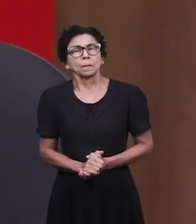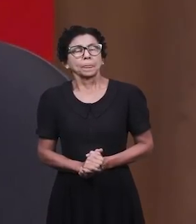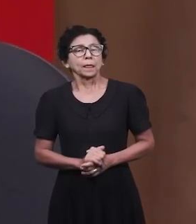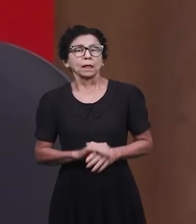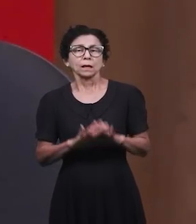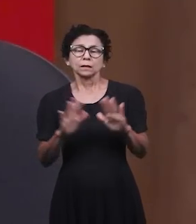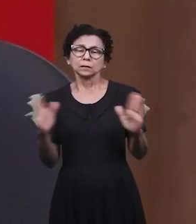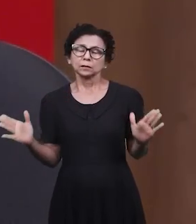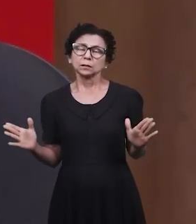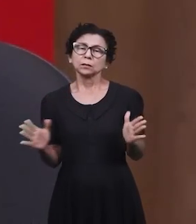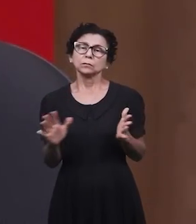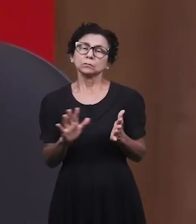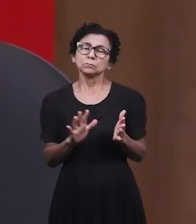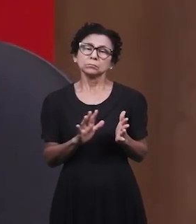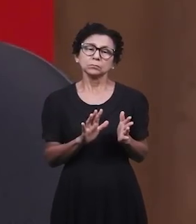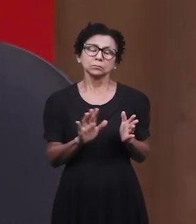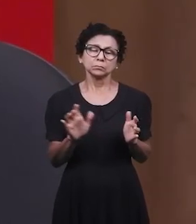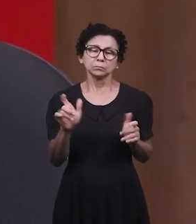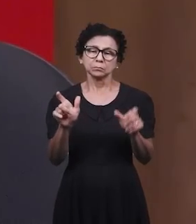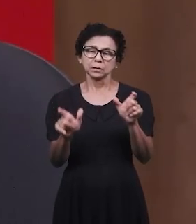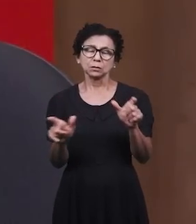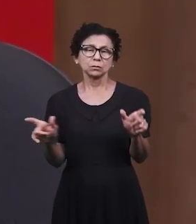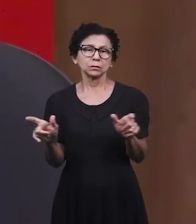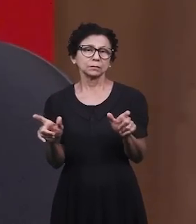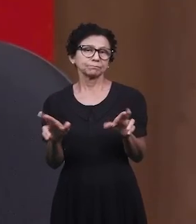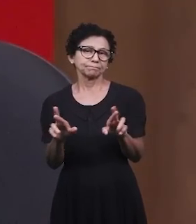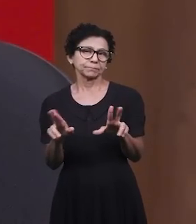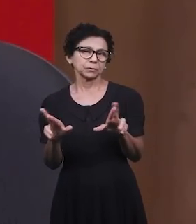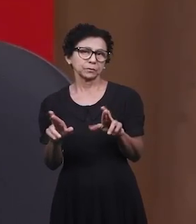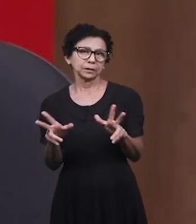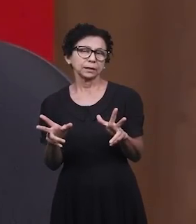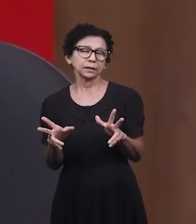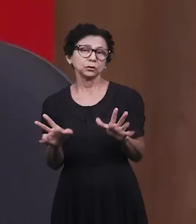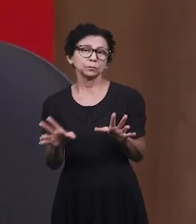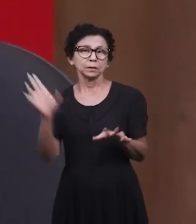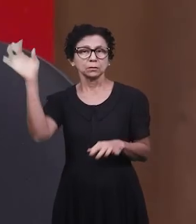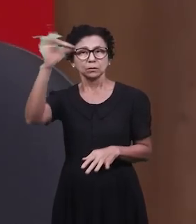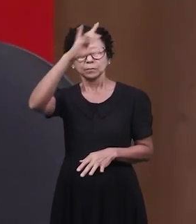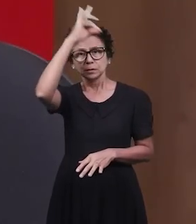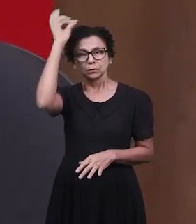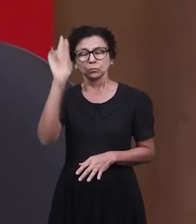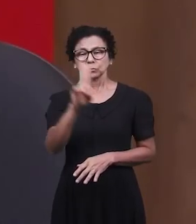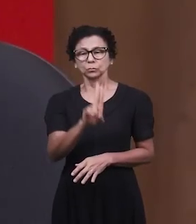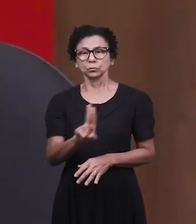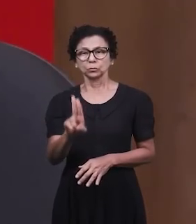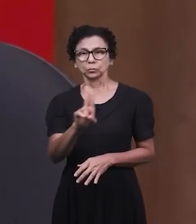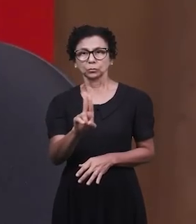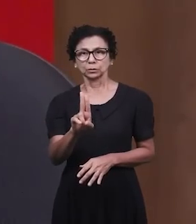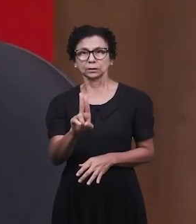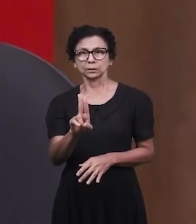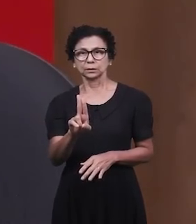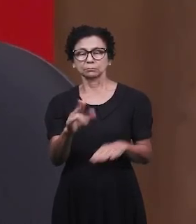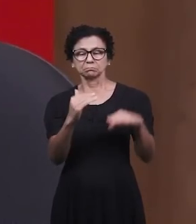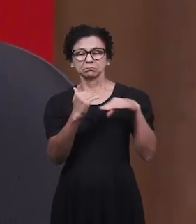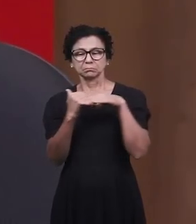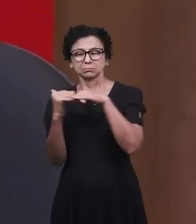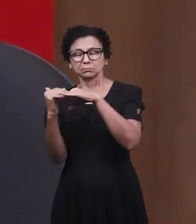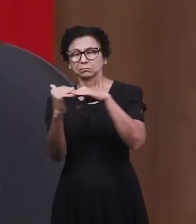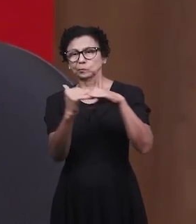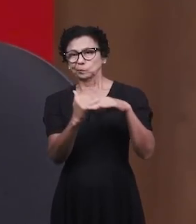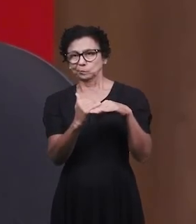outra, mas todos foram usados pelo mesmo Espírito. Está claro na igreja primitiva. Então, o